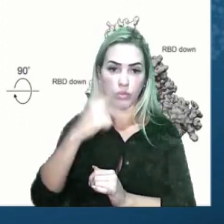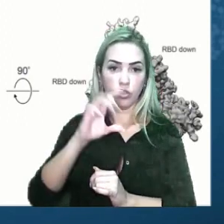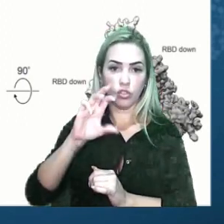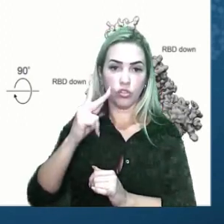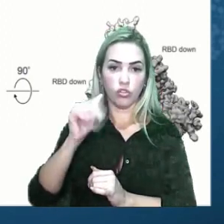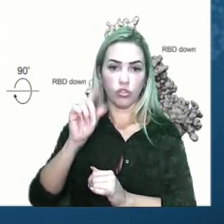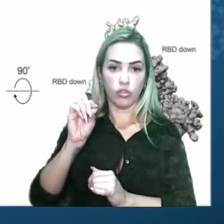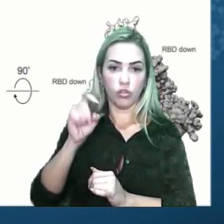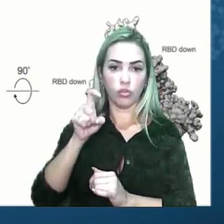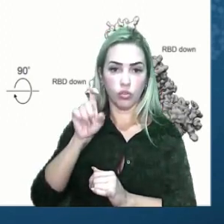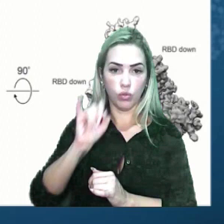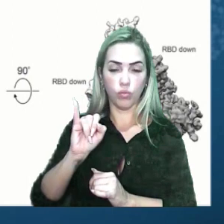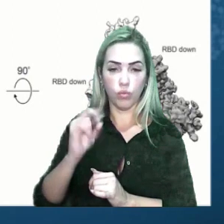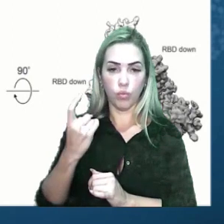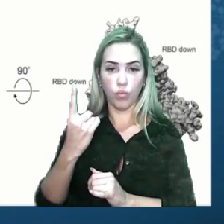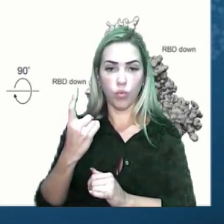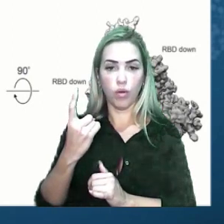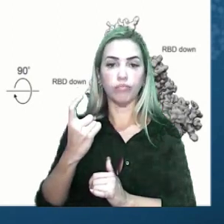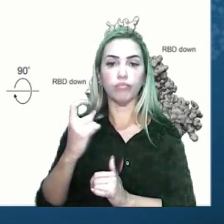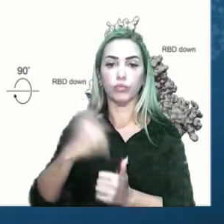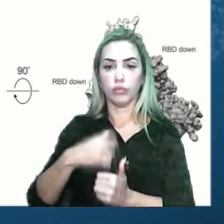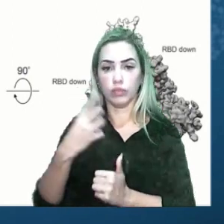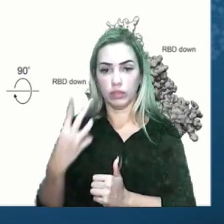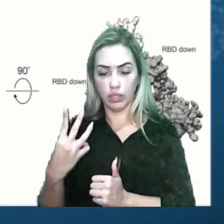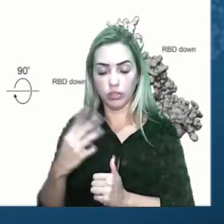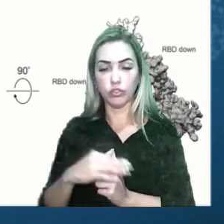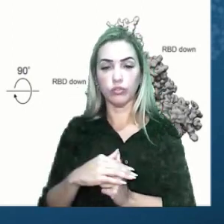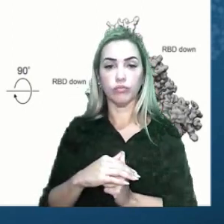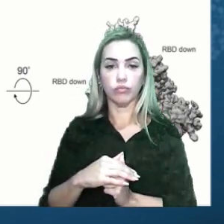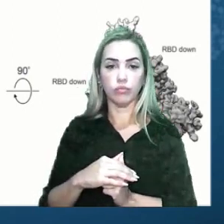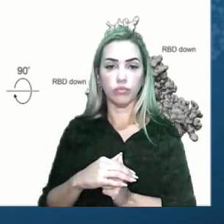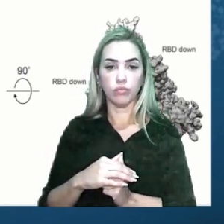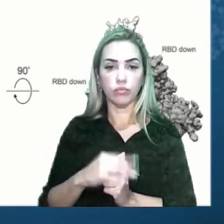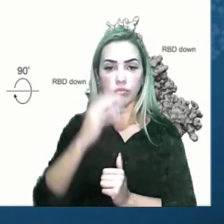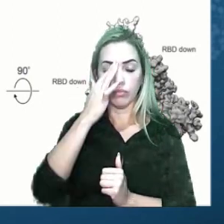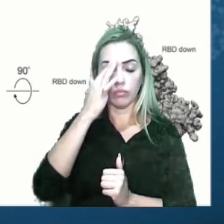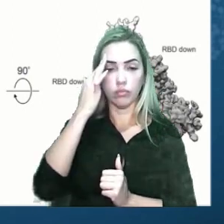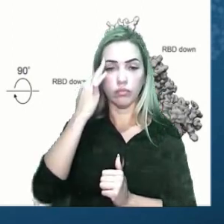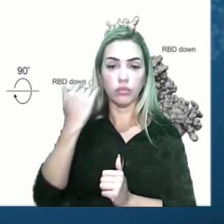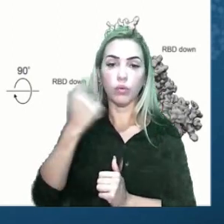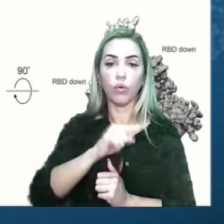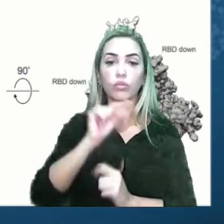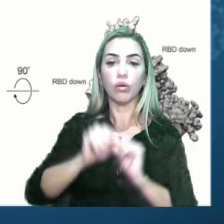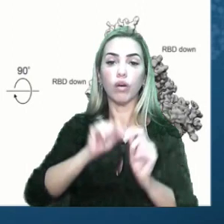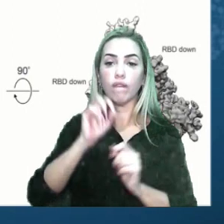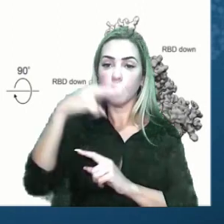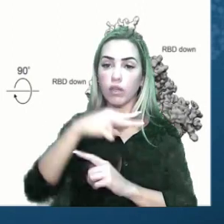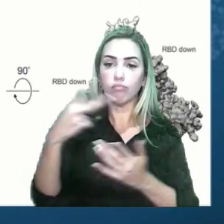1, e em vez da 3, e eh, contra um vírus que afeta